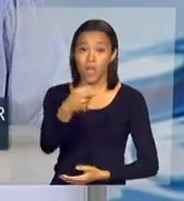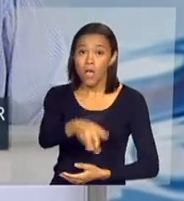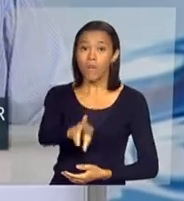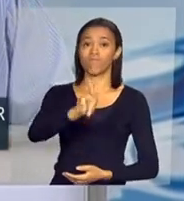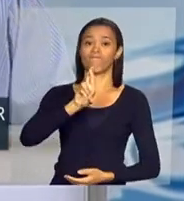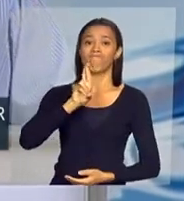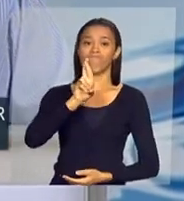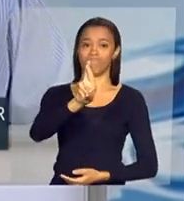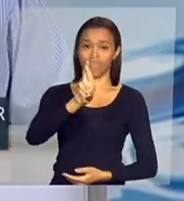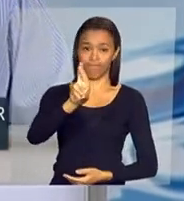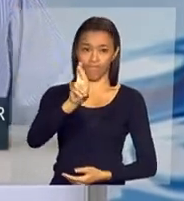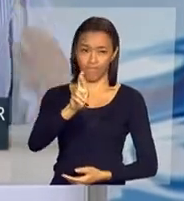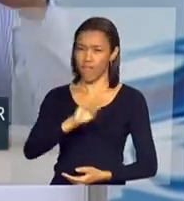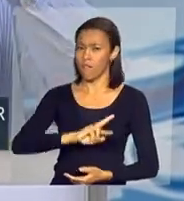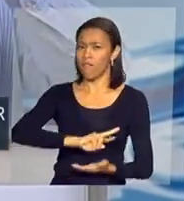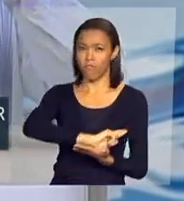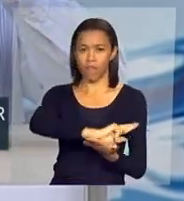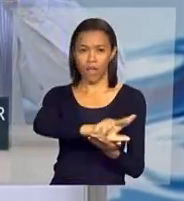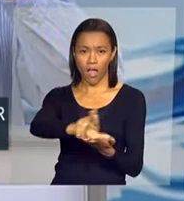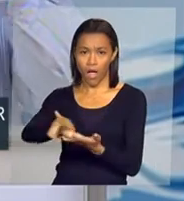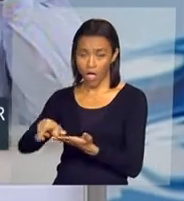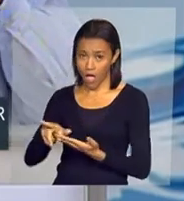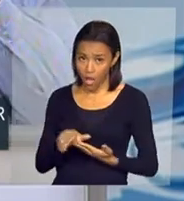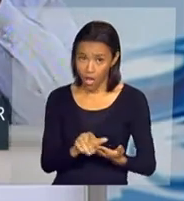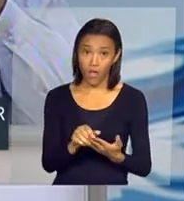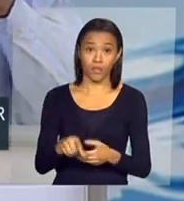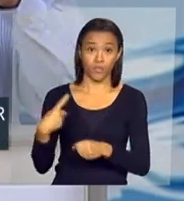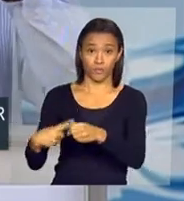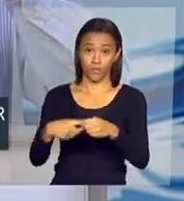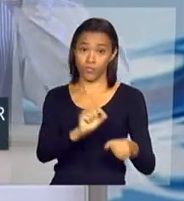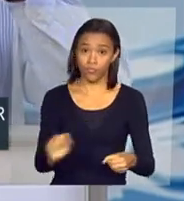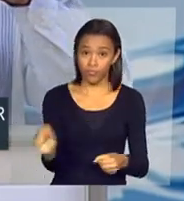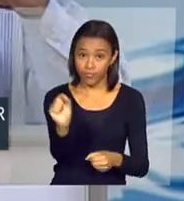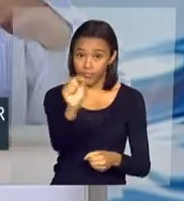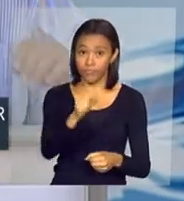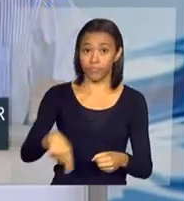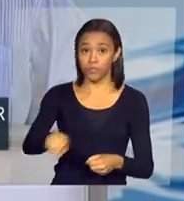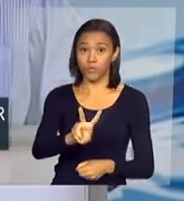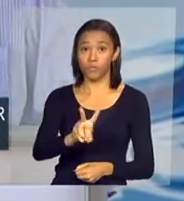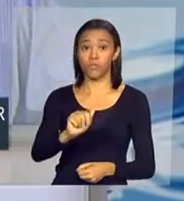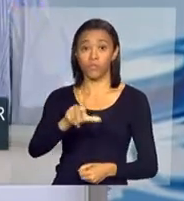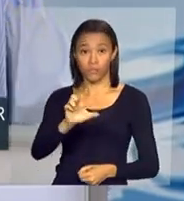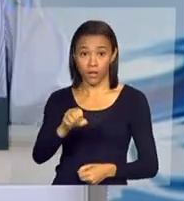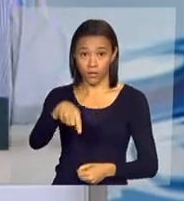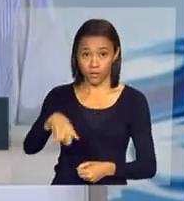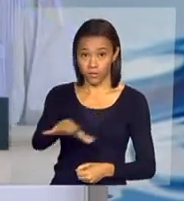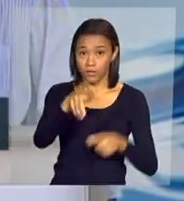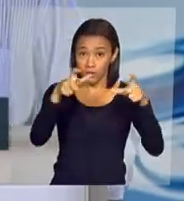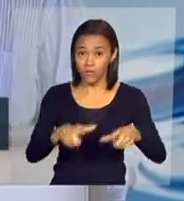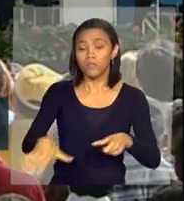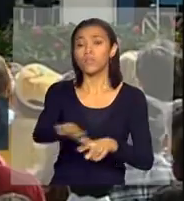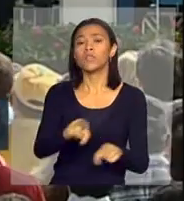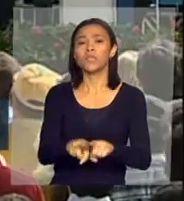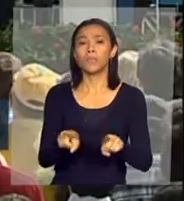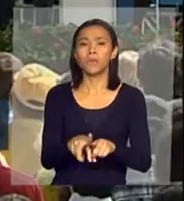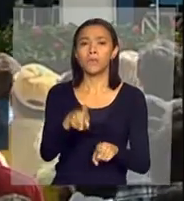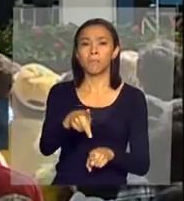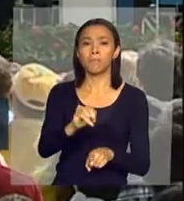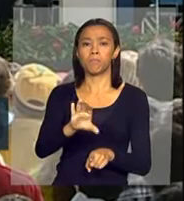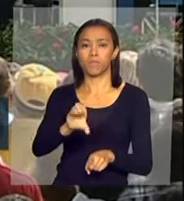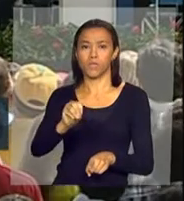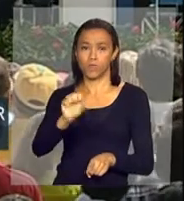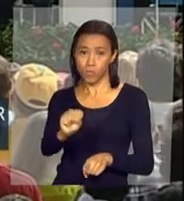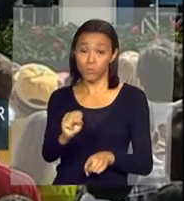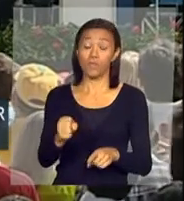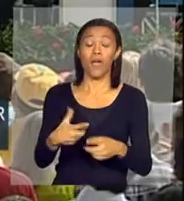representando vários municípios do território do Vale do Guaribas, na micro-região de Picos,